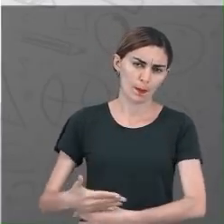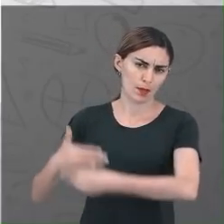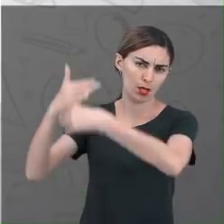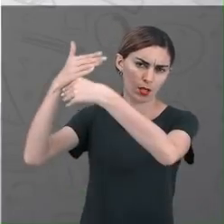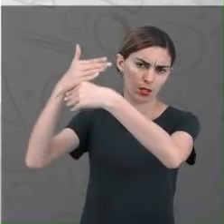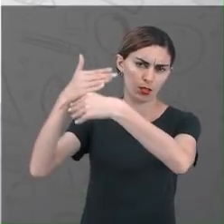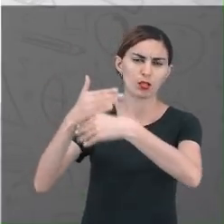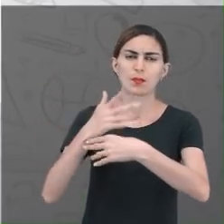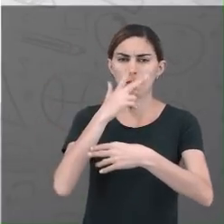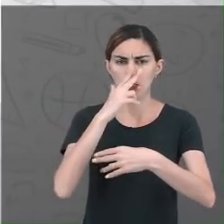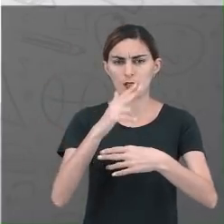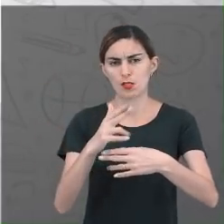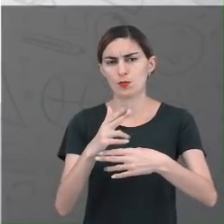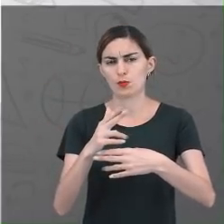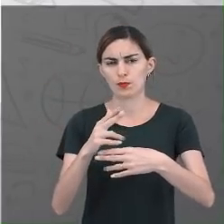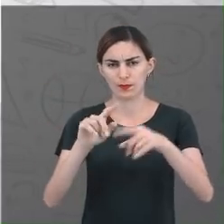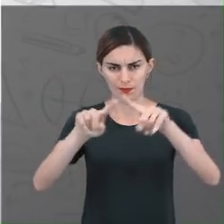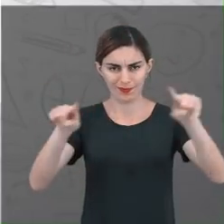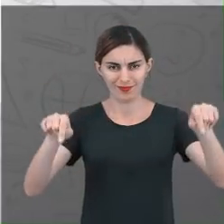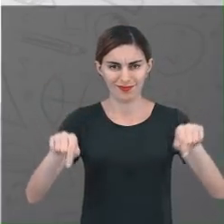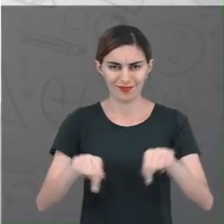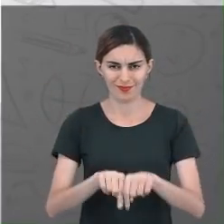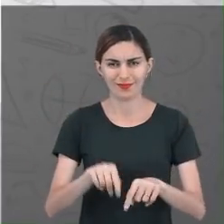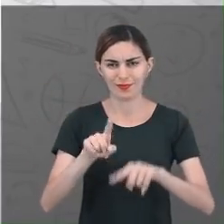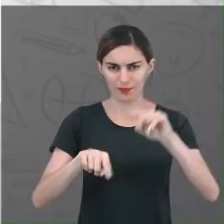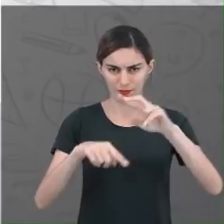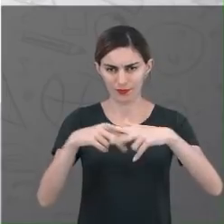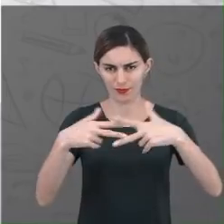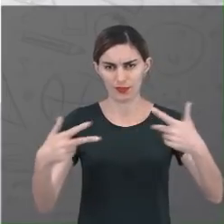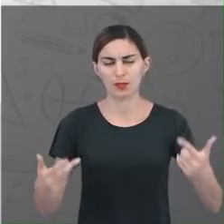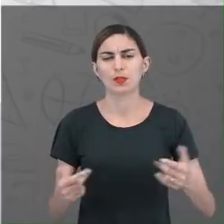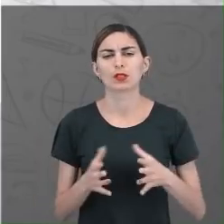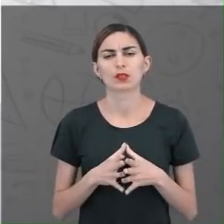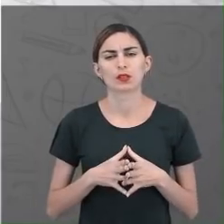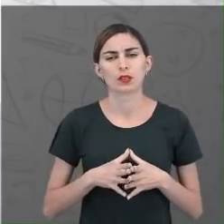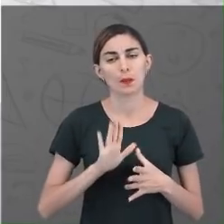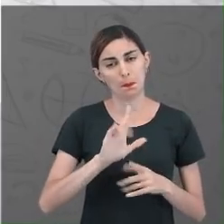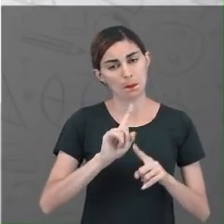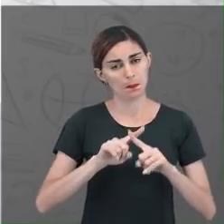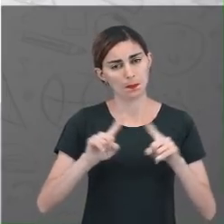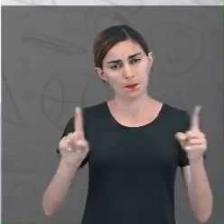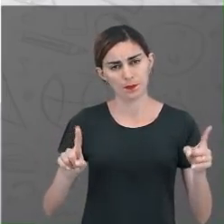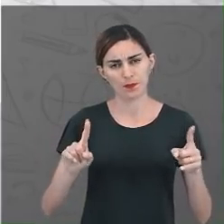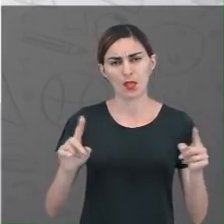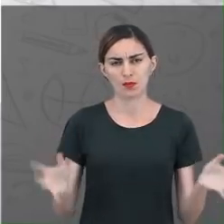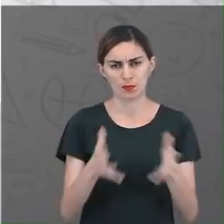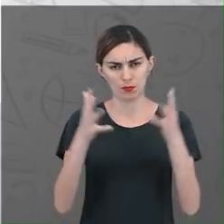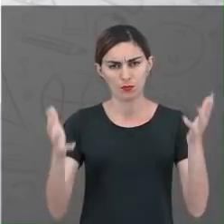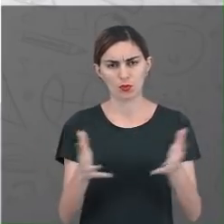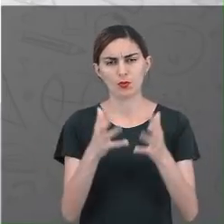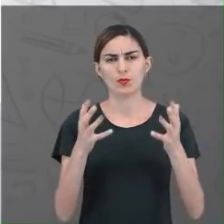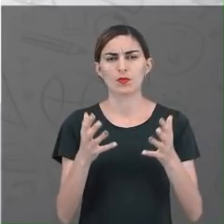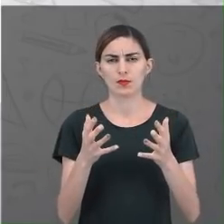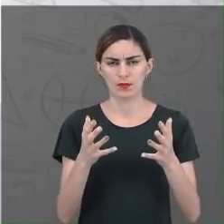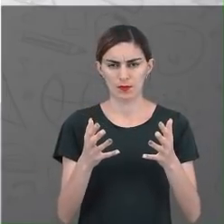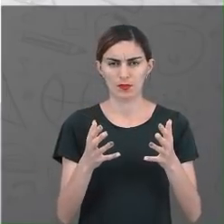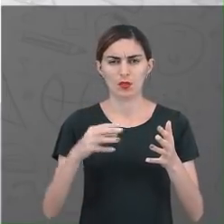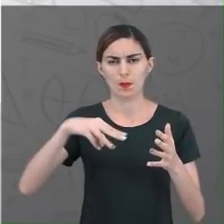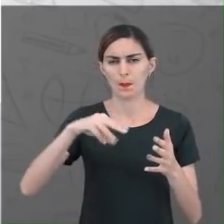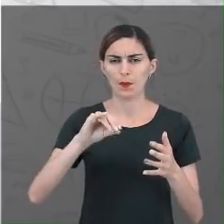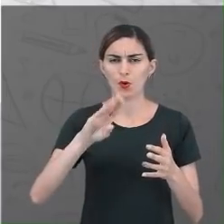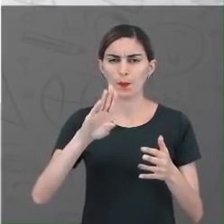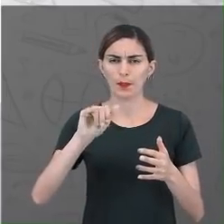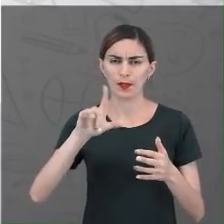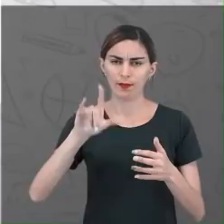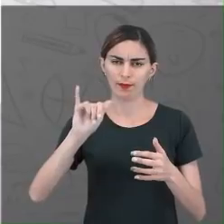mesmo ambiente, com o mesmo material, mas promovendo através de um elemento de mobiliário uma